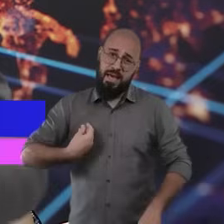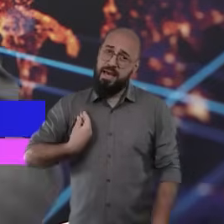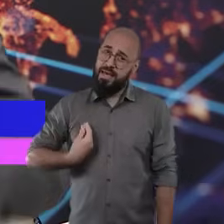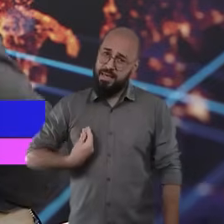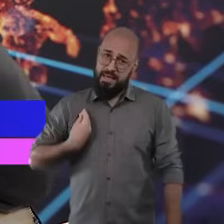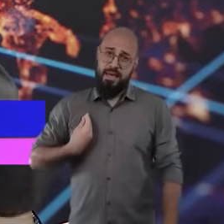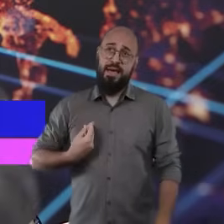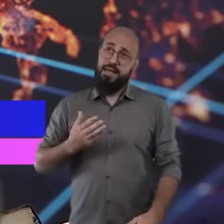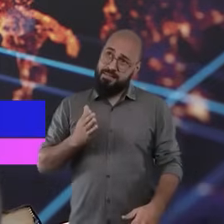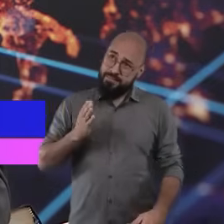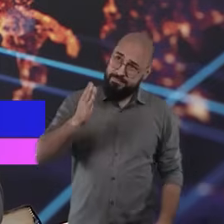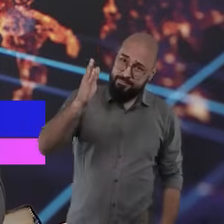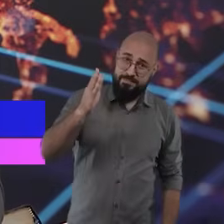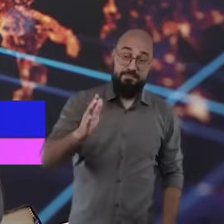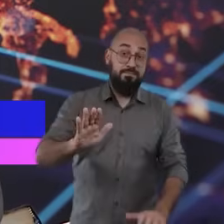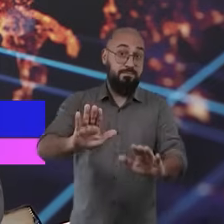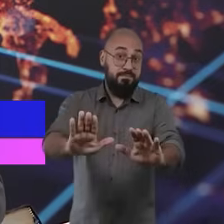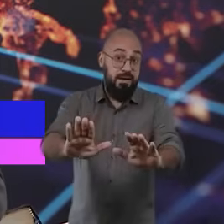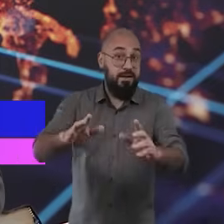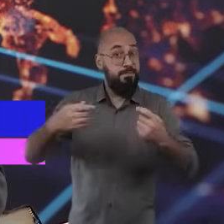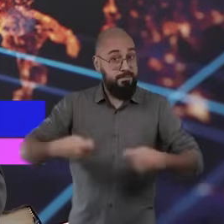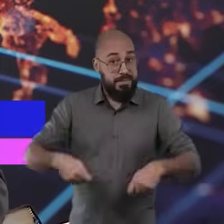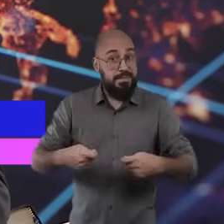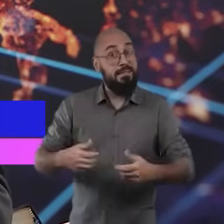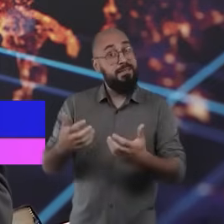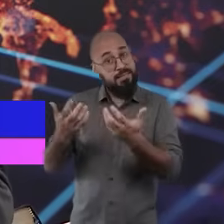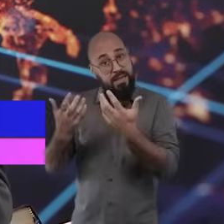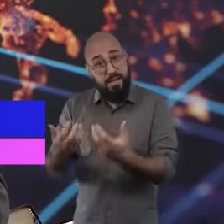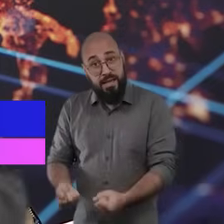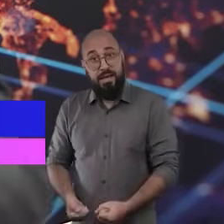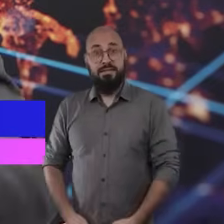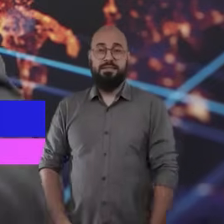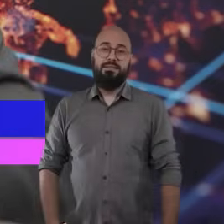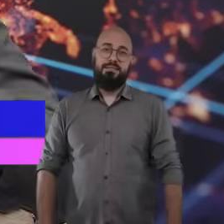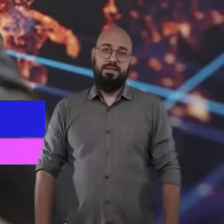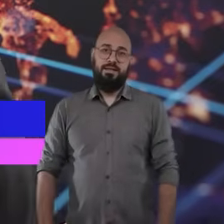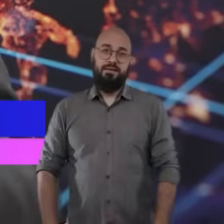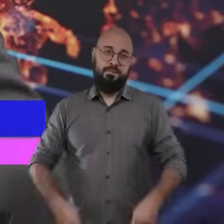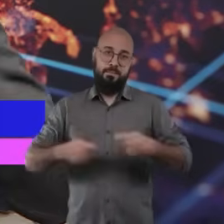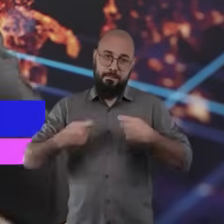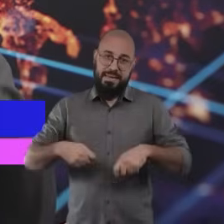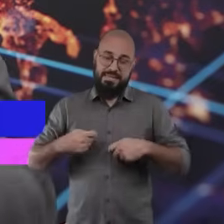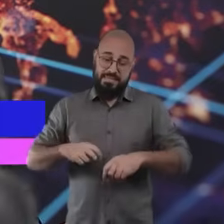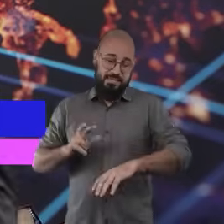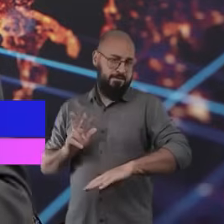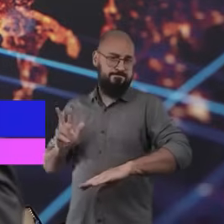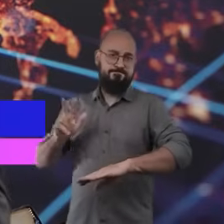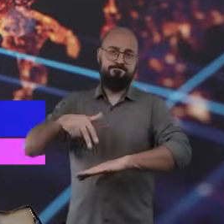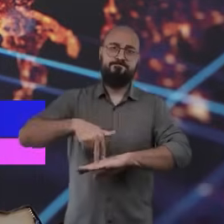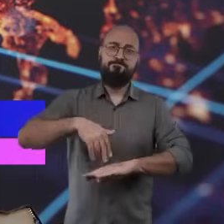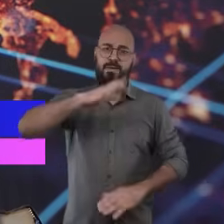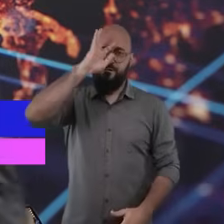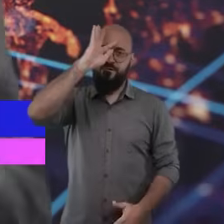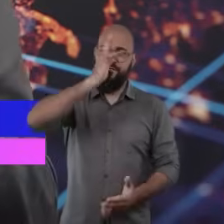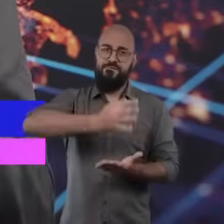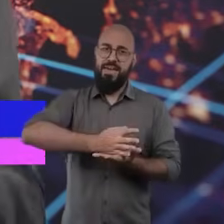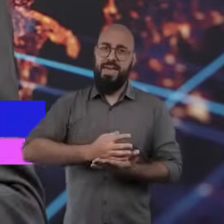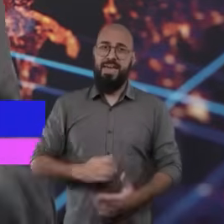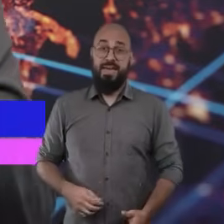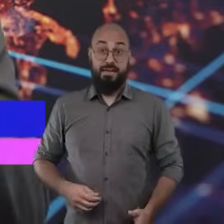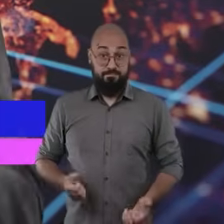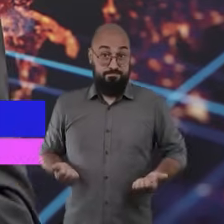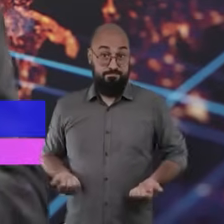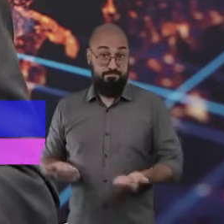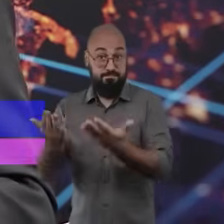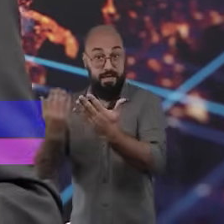que ela seja realidade é preciso que você aceite. É preciso que você dê um passo de fé agora, entregando a sua